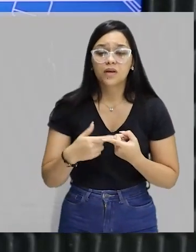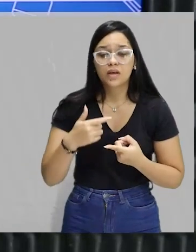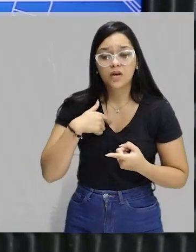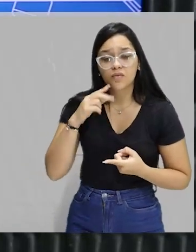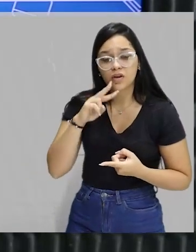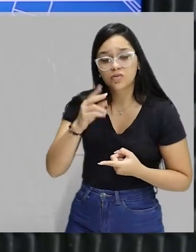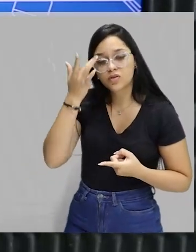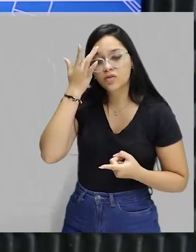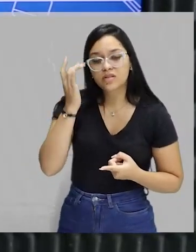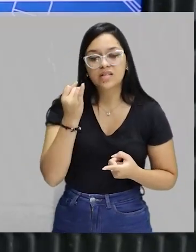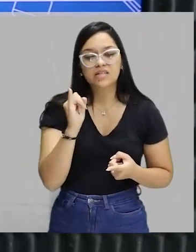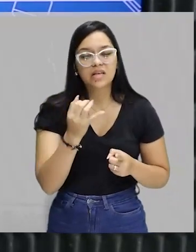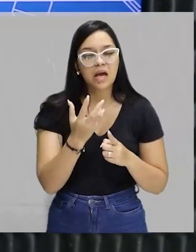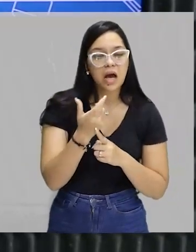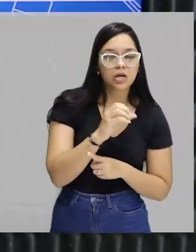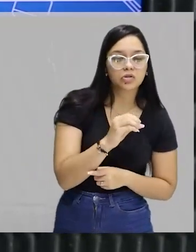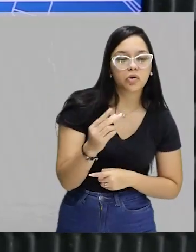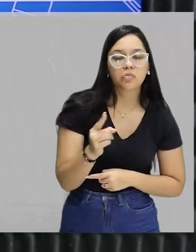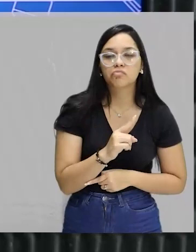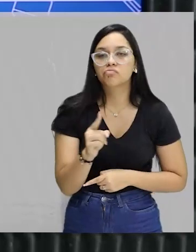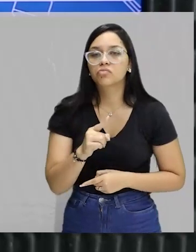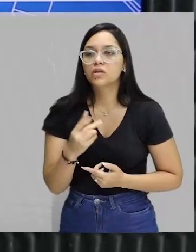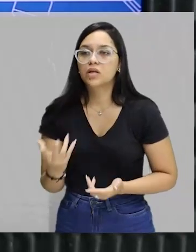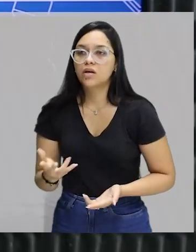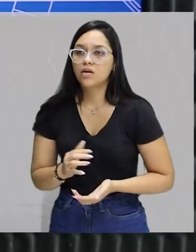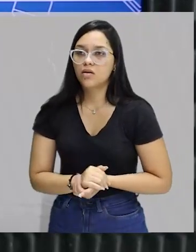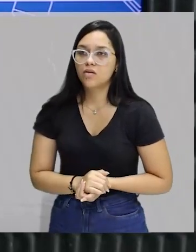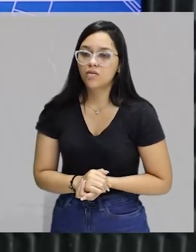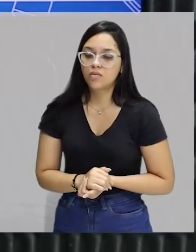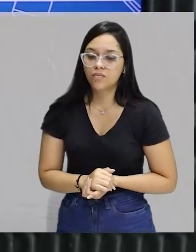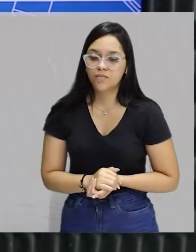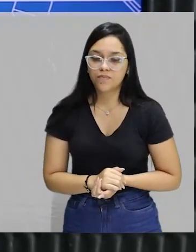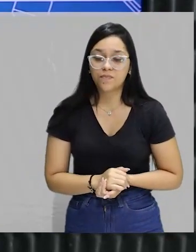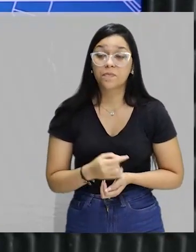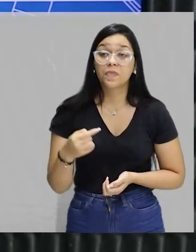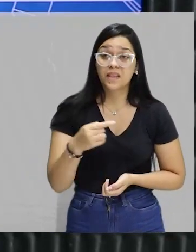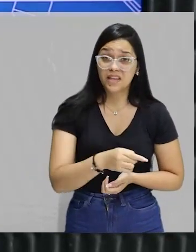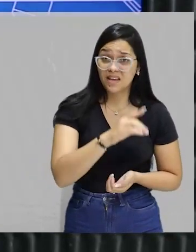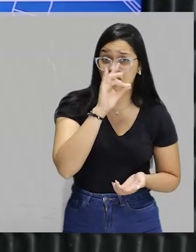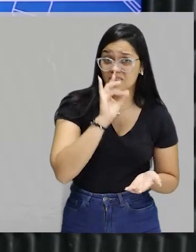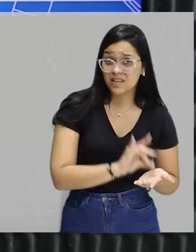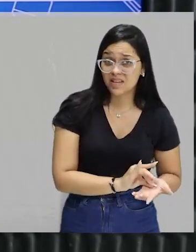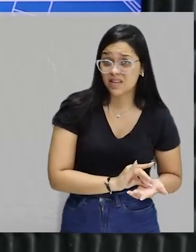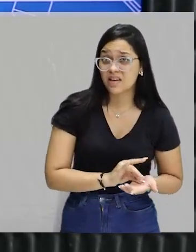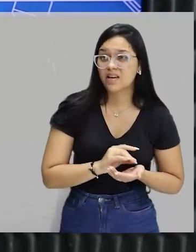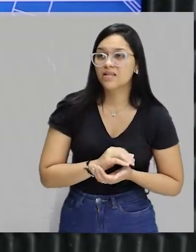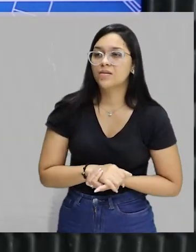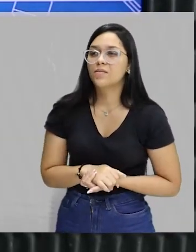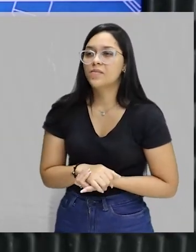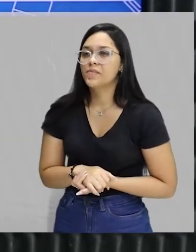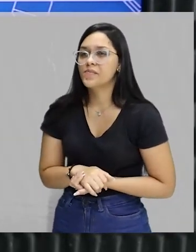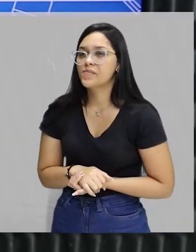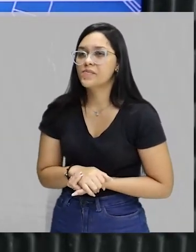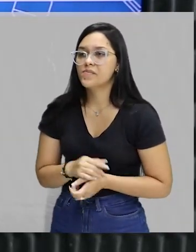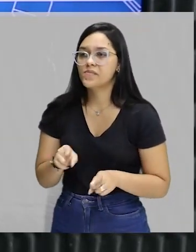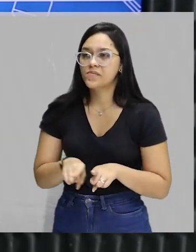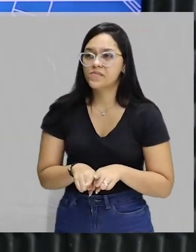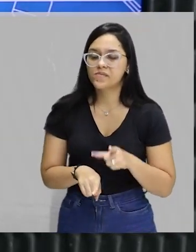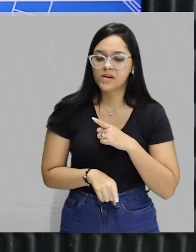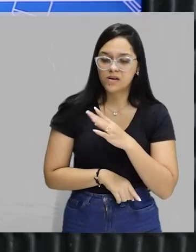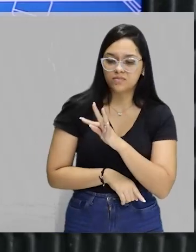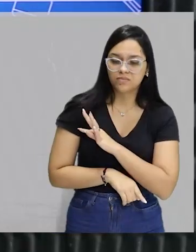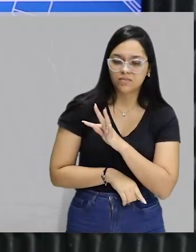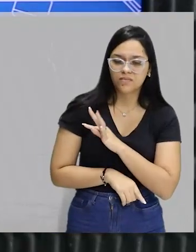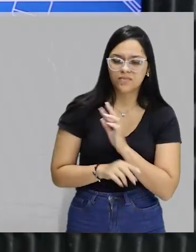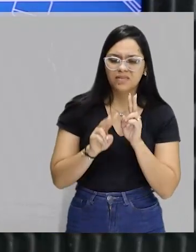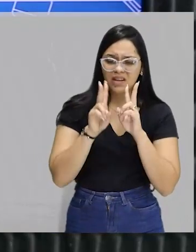olho e não sei se é arte ou não? Será que isso é arte ou não? Comercial, isso é vendável? Época, técnica,